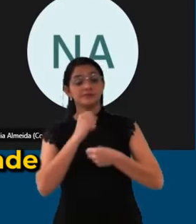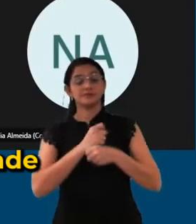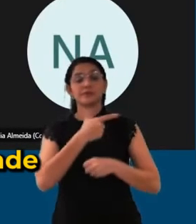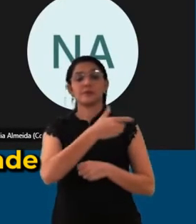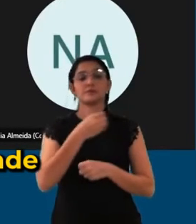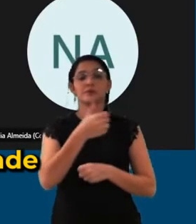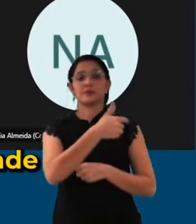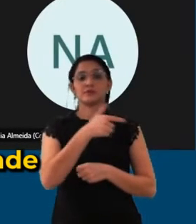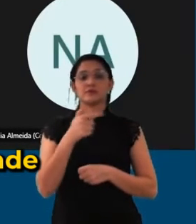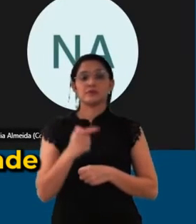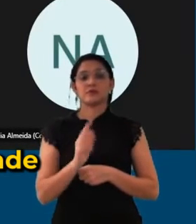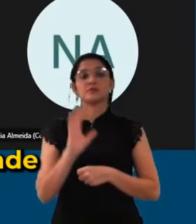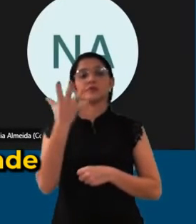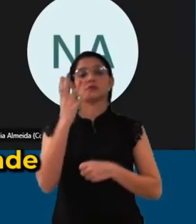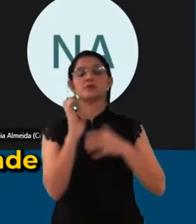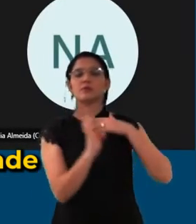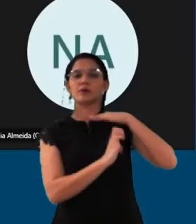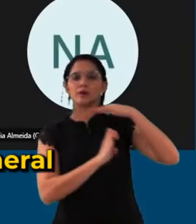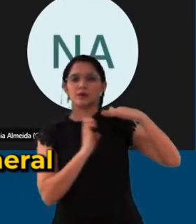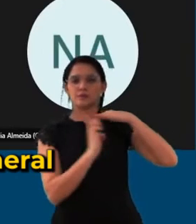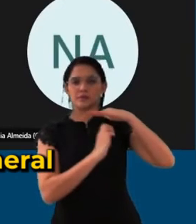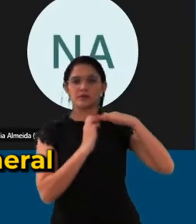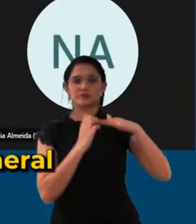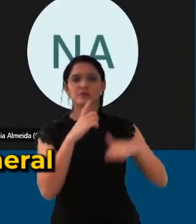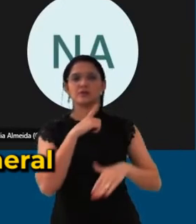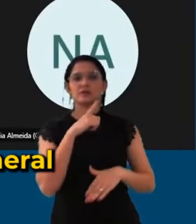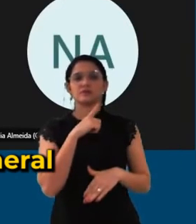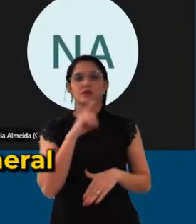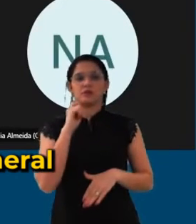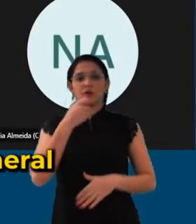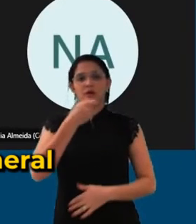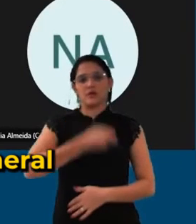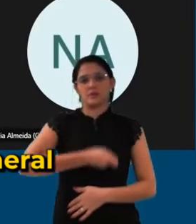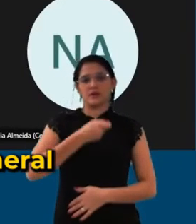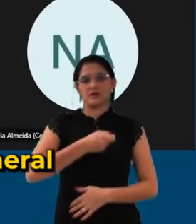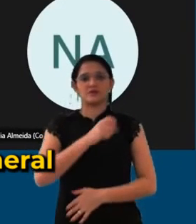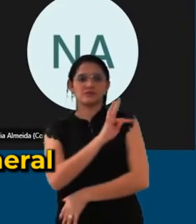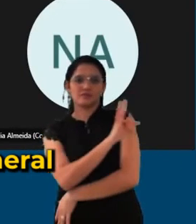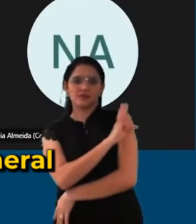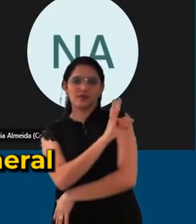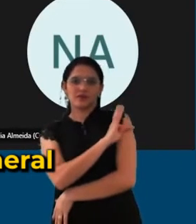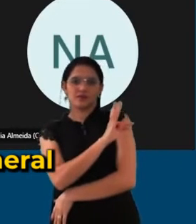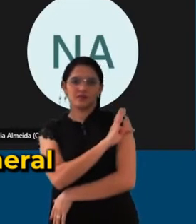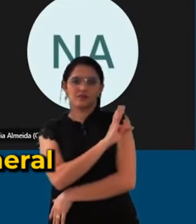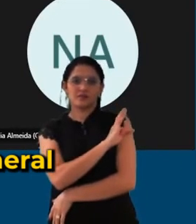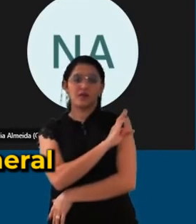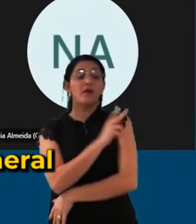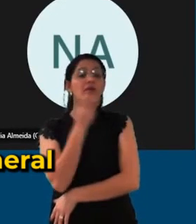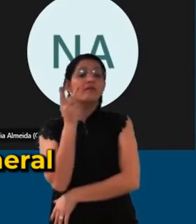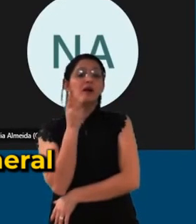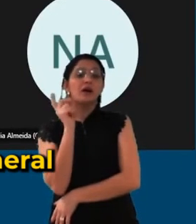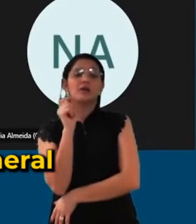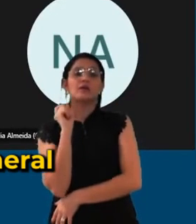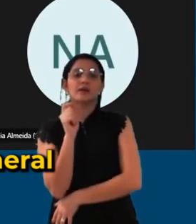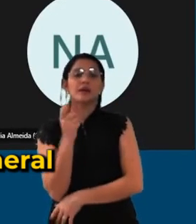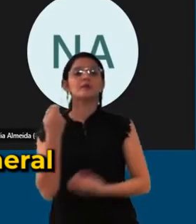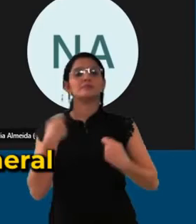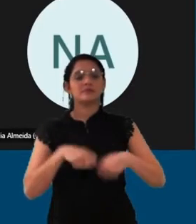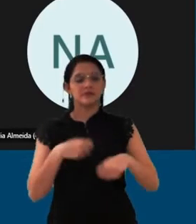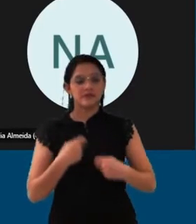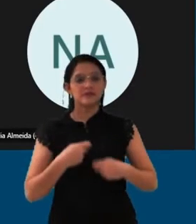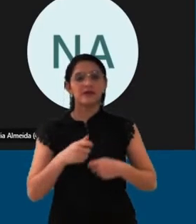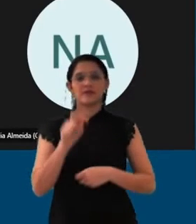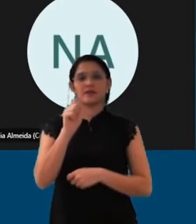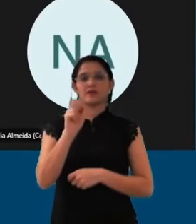havia a possibilidade ainda de ter a viabilidade técnica de recuperar ainda, de fazer a extração mineral dessa